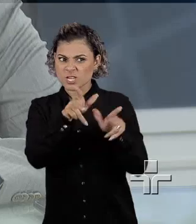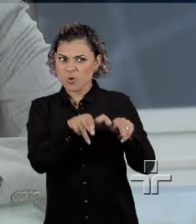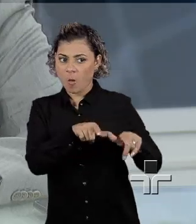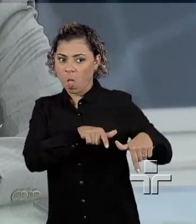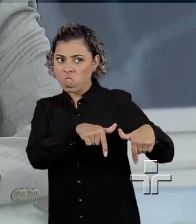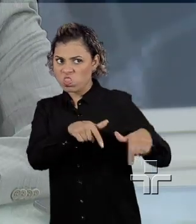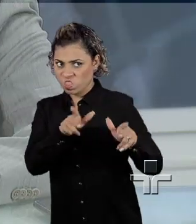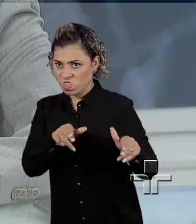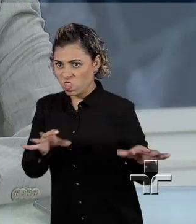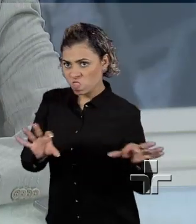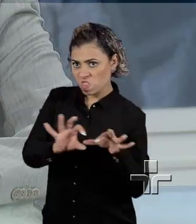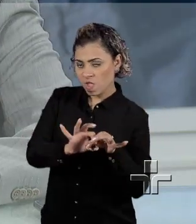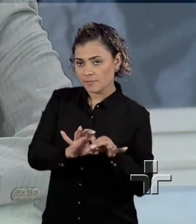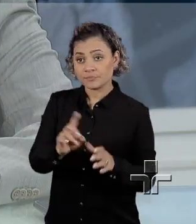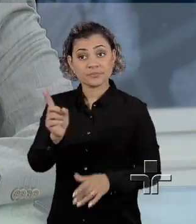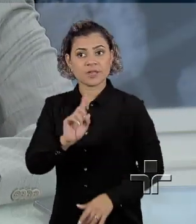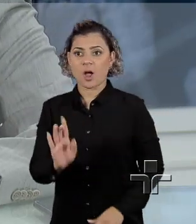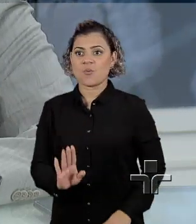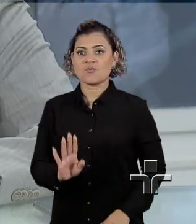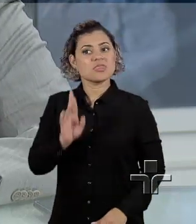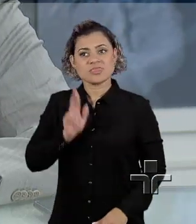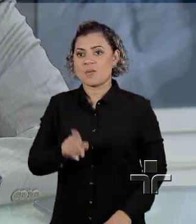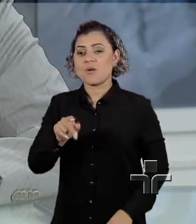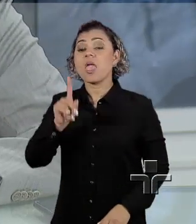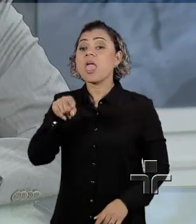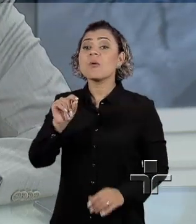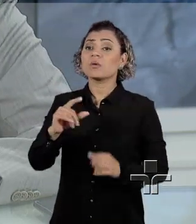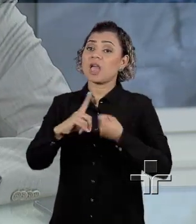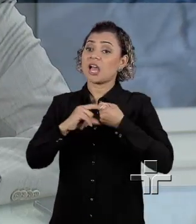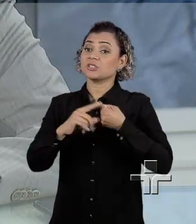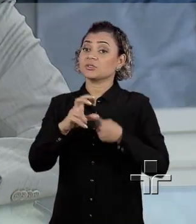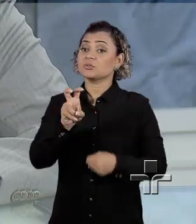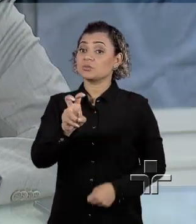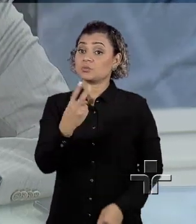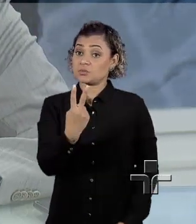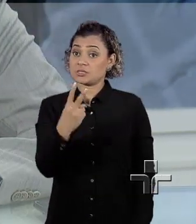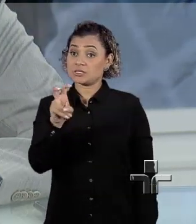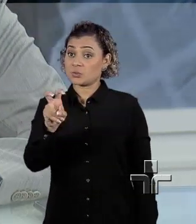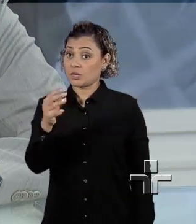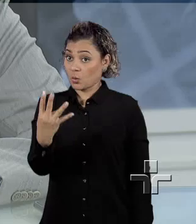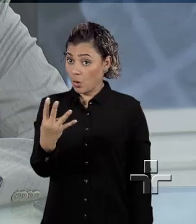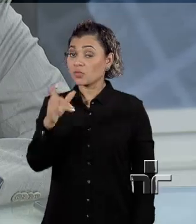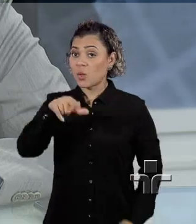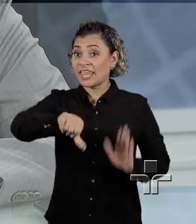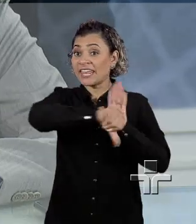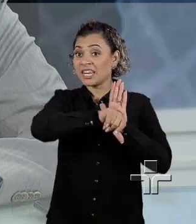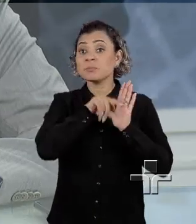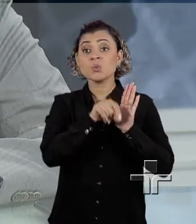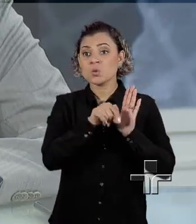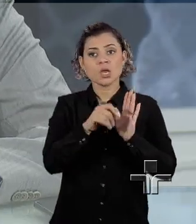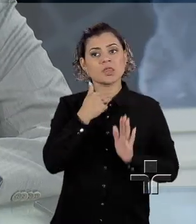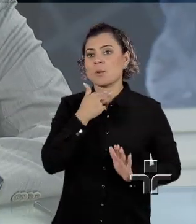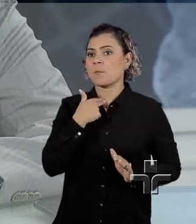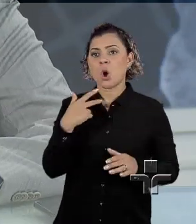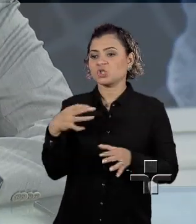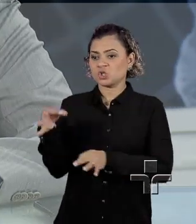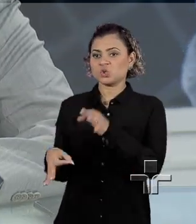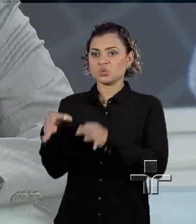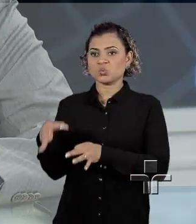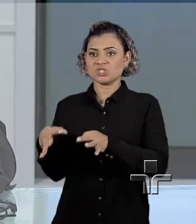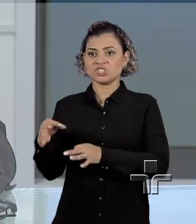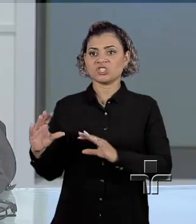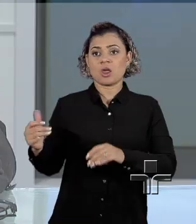ocorre, evidentemente, aí nós estamos diante do artigo 254 do Código de Processo Penal, que não permite que o juiz, vamos